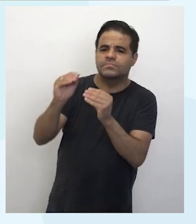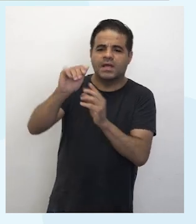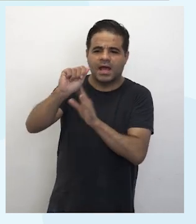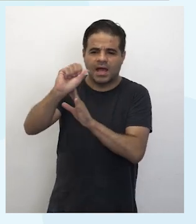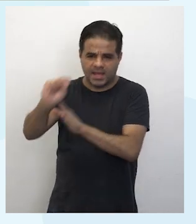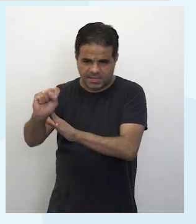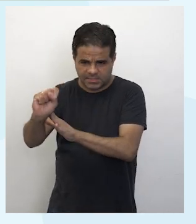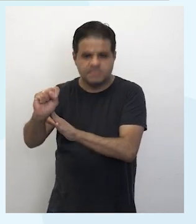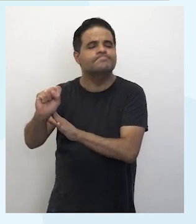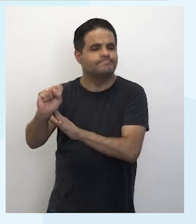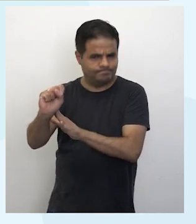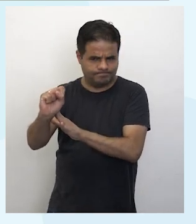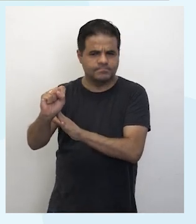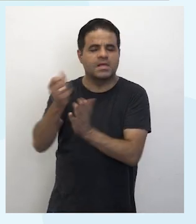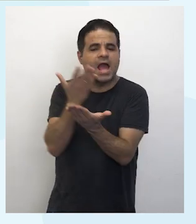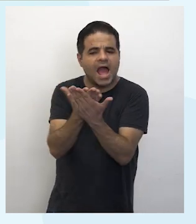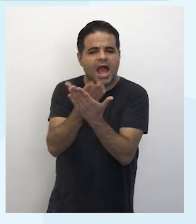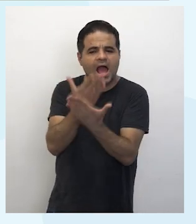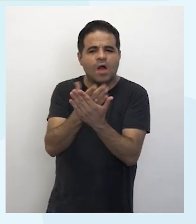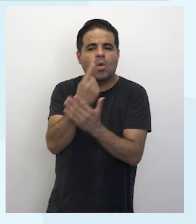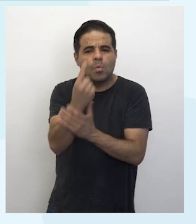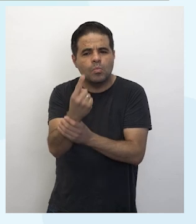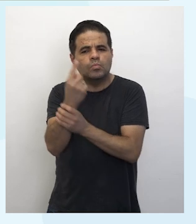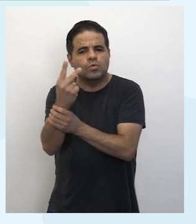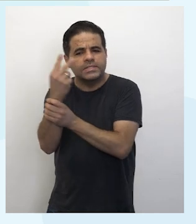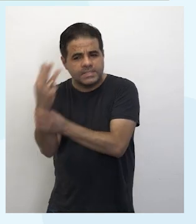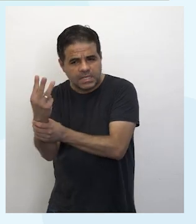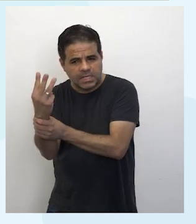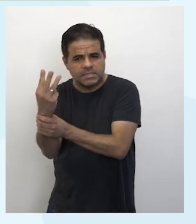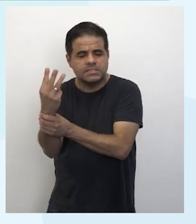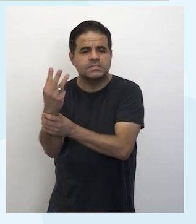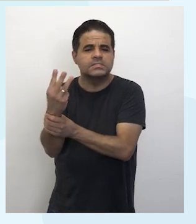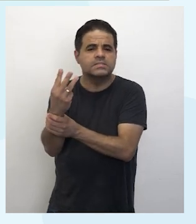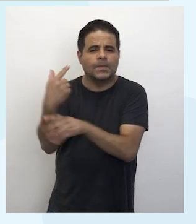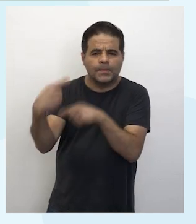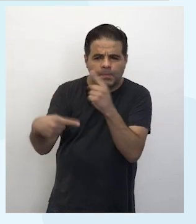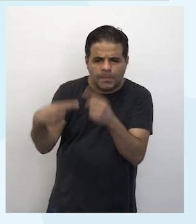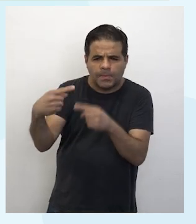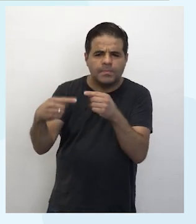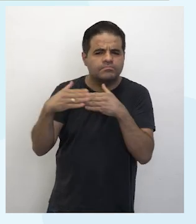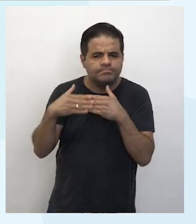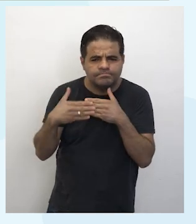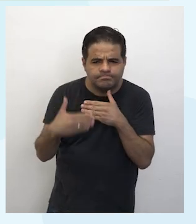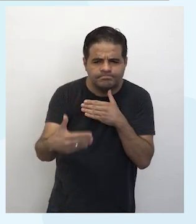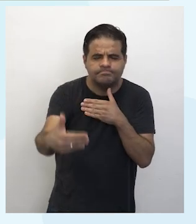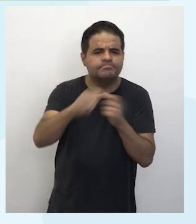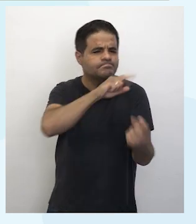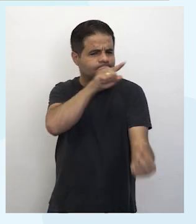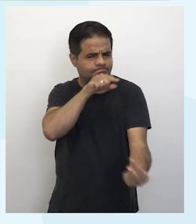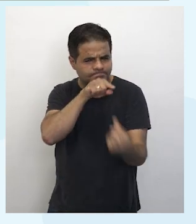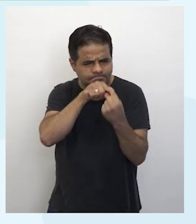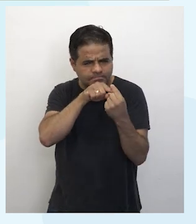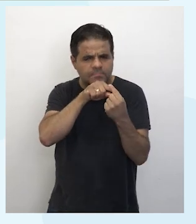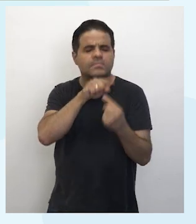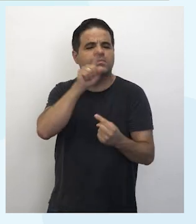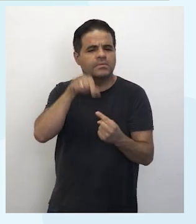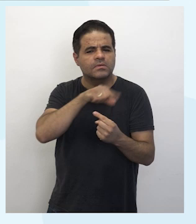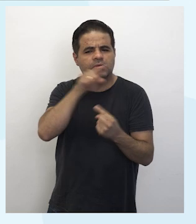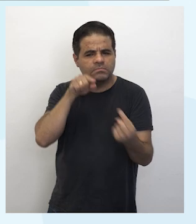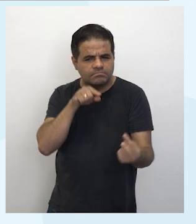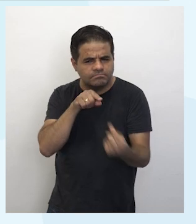AS, né? É a aula 1, 2 e 3 aí, né? Que discute a matriz elétrica brasileira com esse objetivo